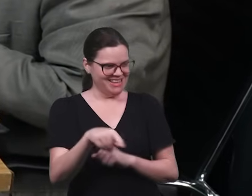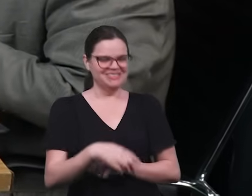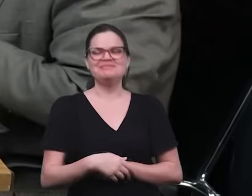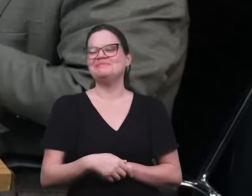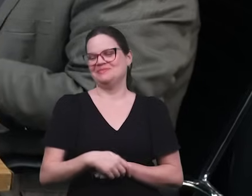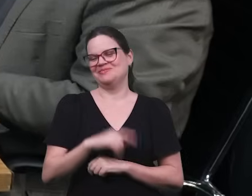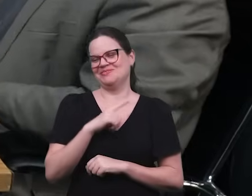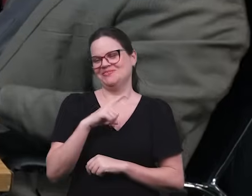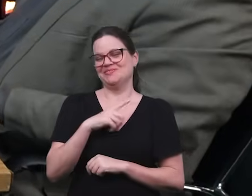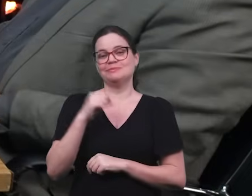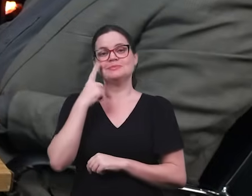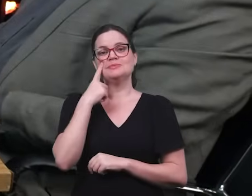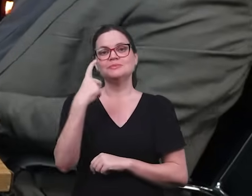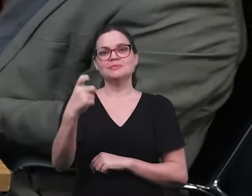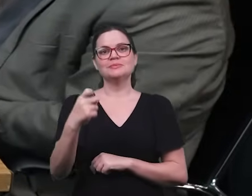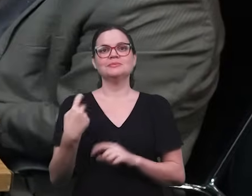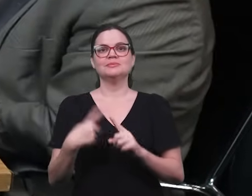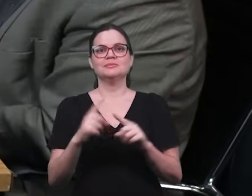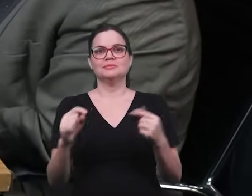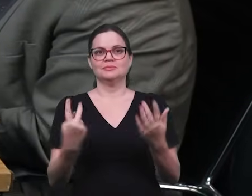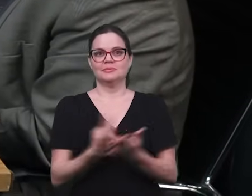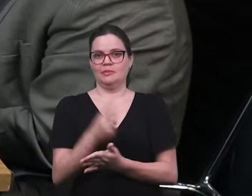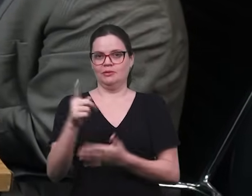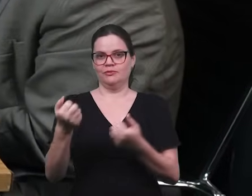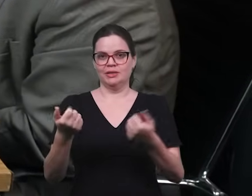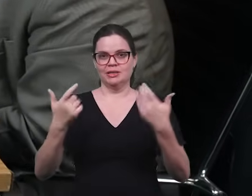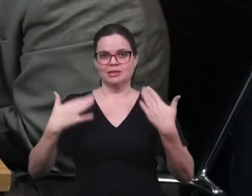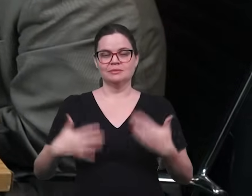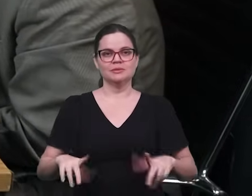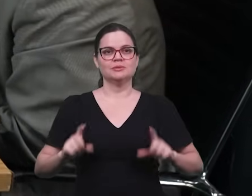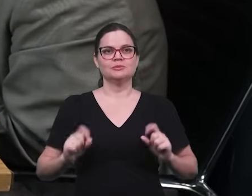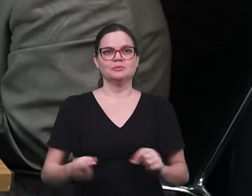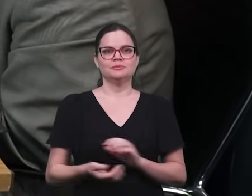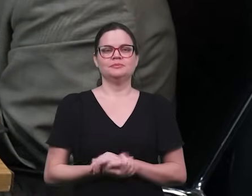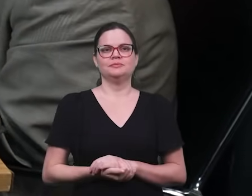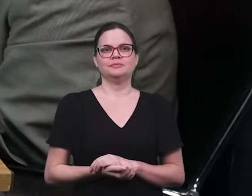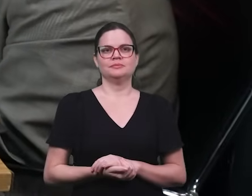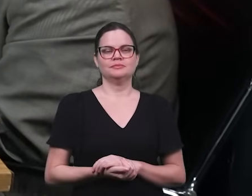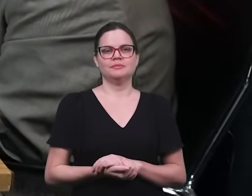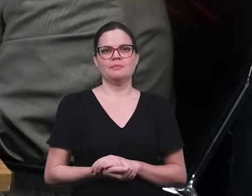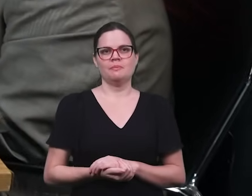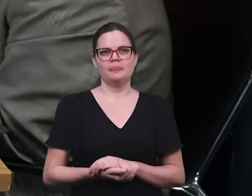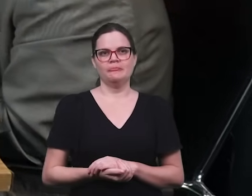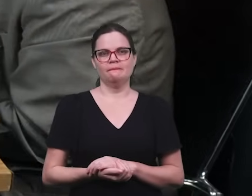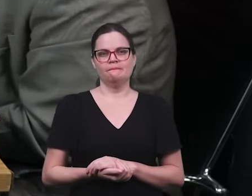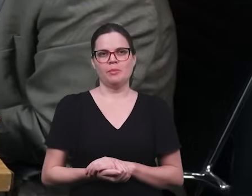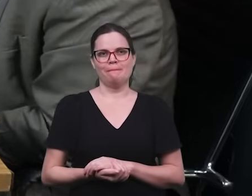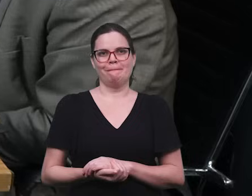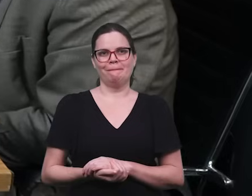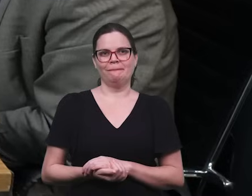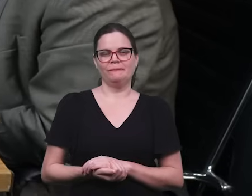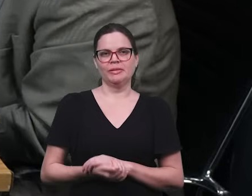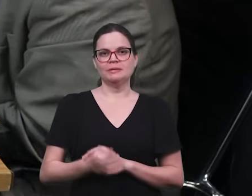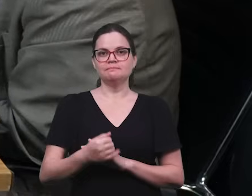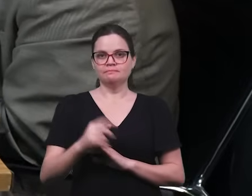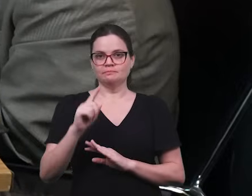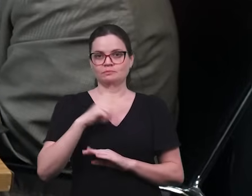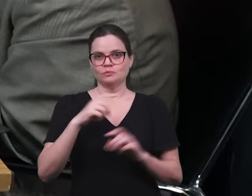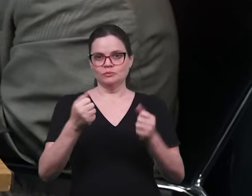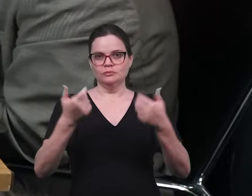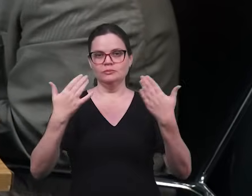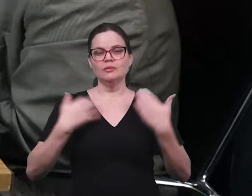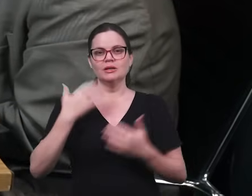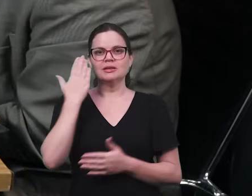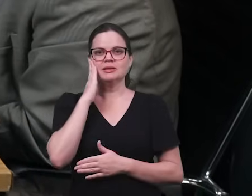muito interessante porque você disse uma expressão, Wallace, que ela é a chave, né?